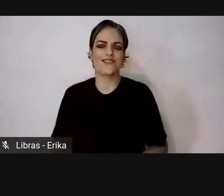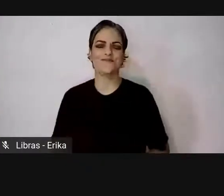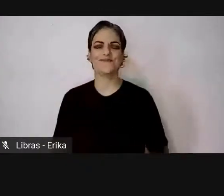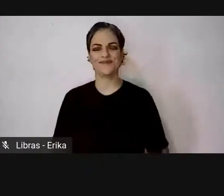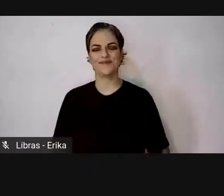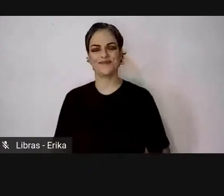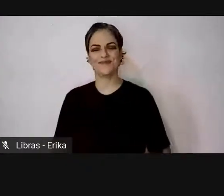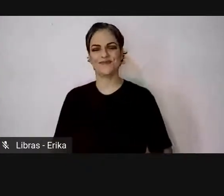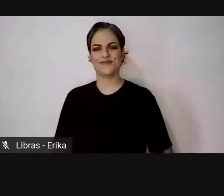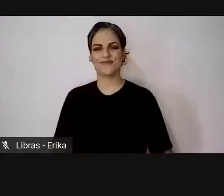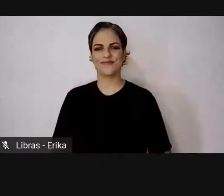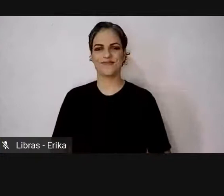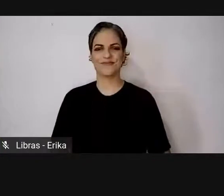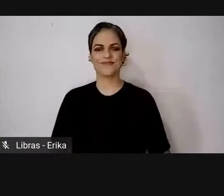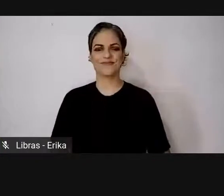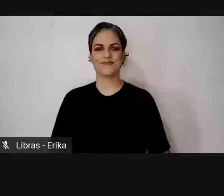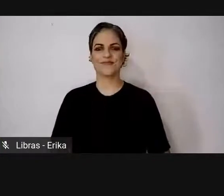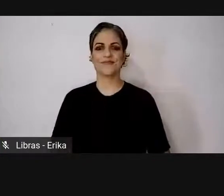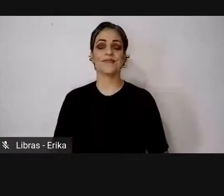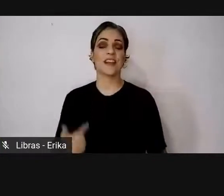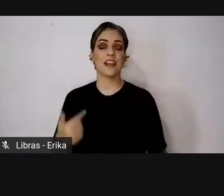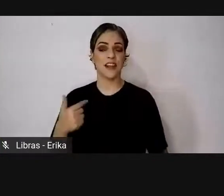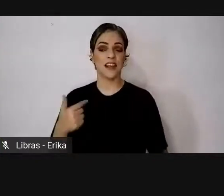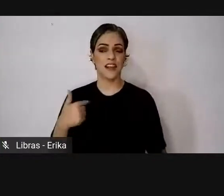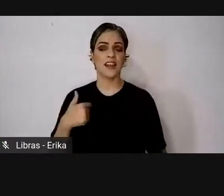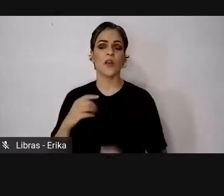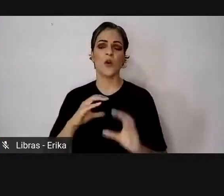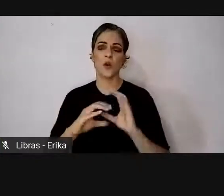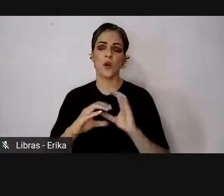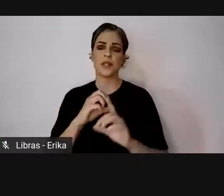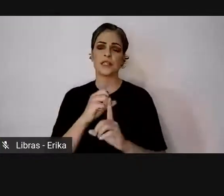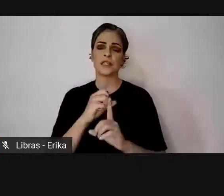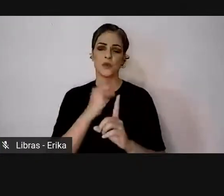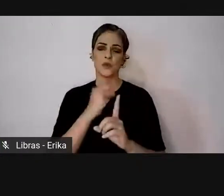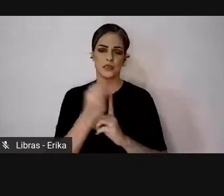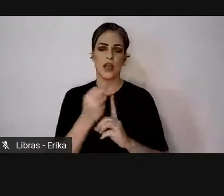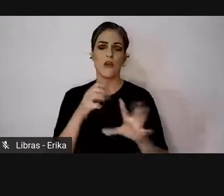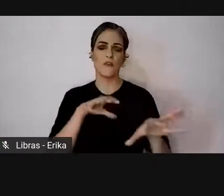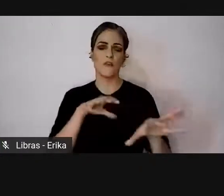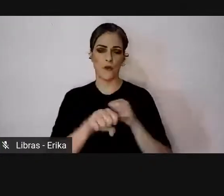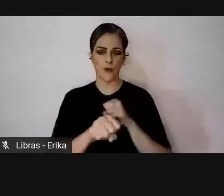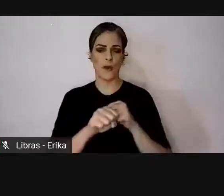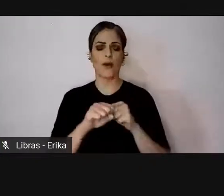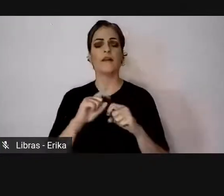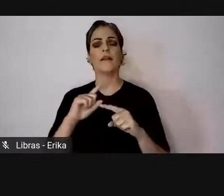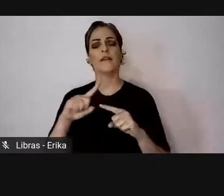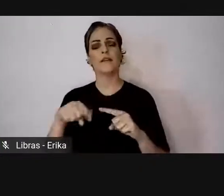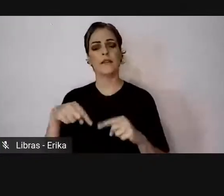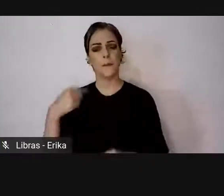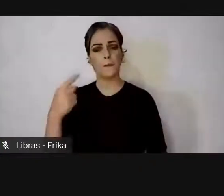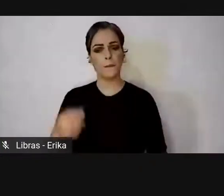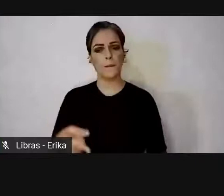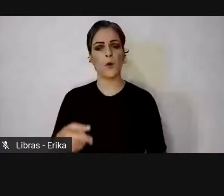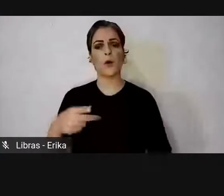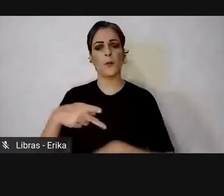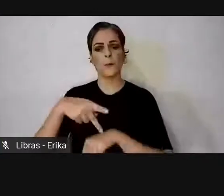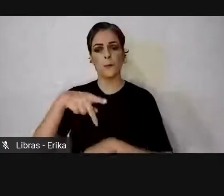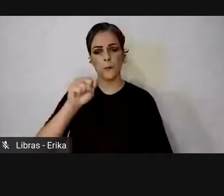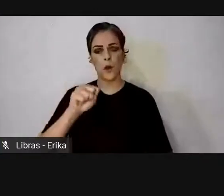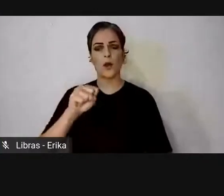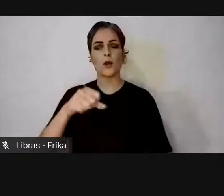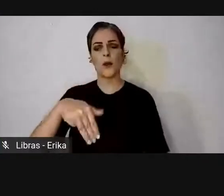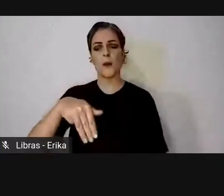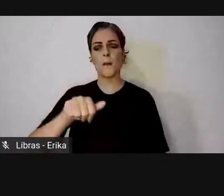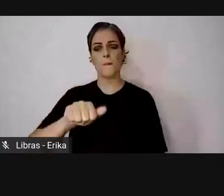comunicação social, depois eu fiz uma pós-graduação em marketing, depois eu fiz uma